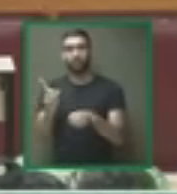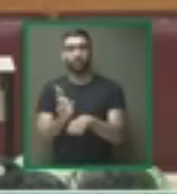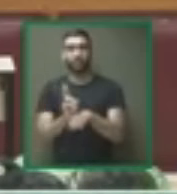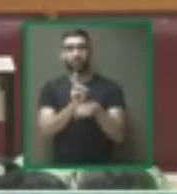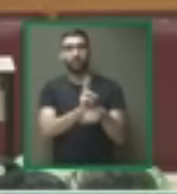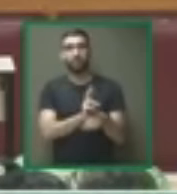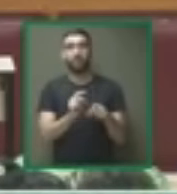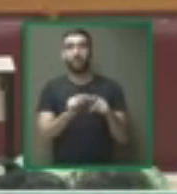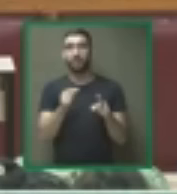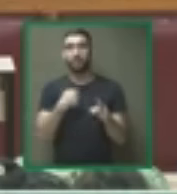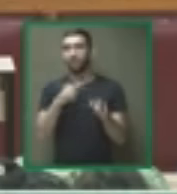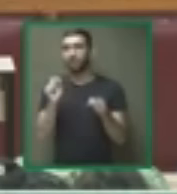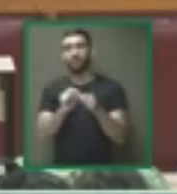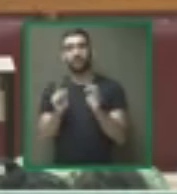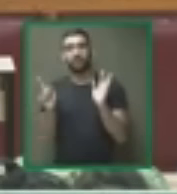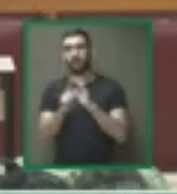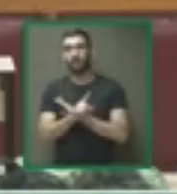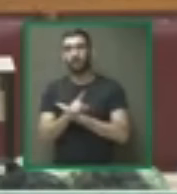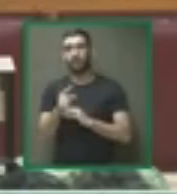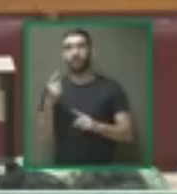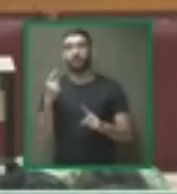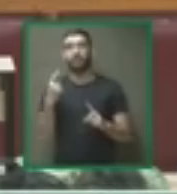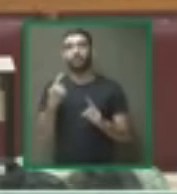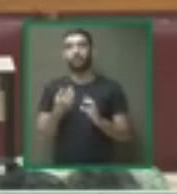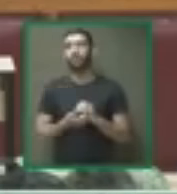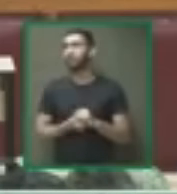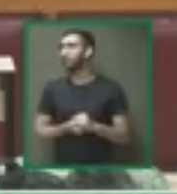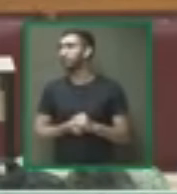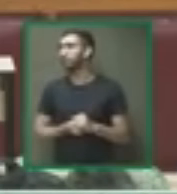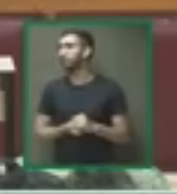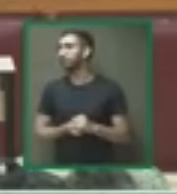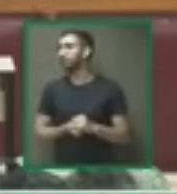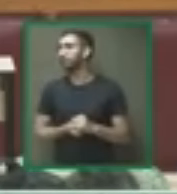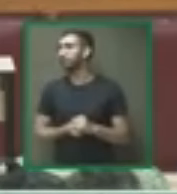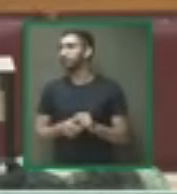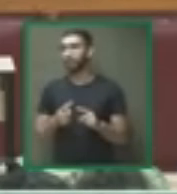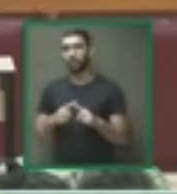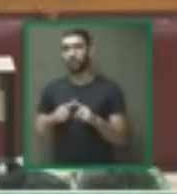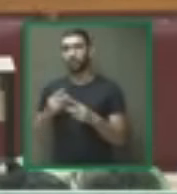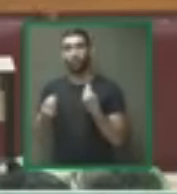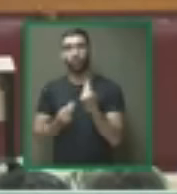jurado, mas não farei a pergunta, tá? Ela, da forma como foi elaborada...